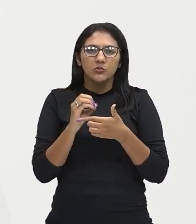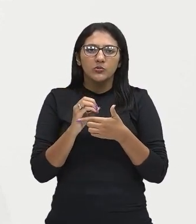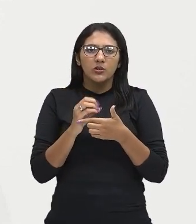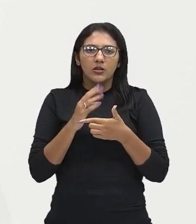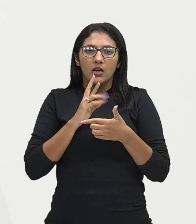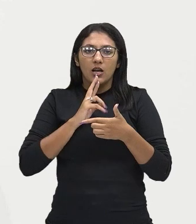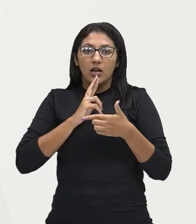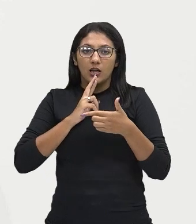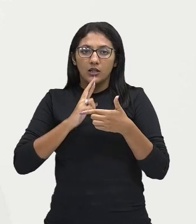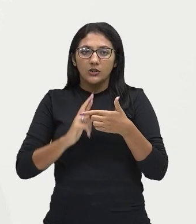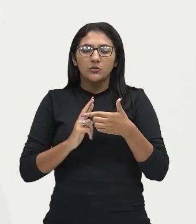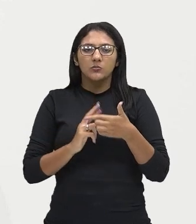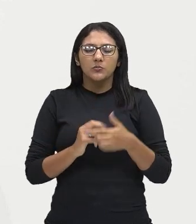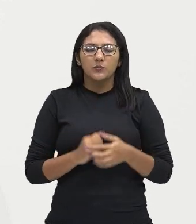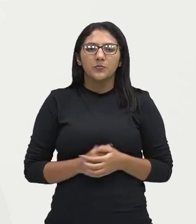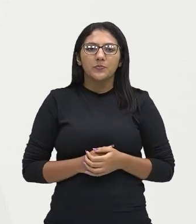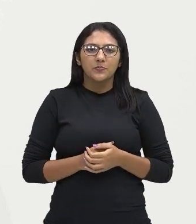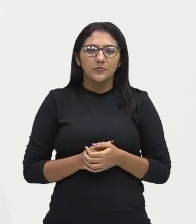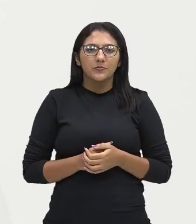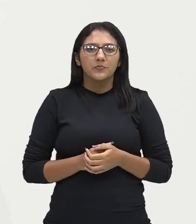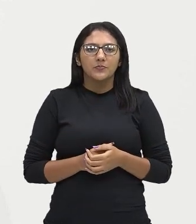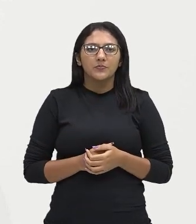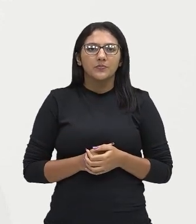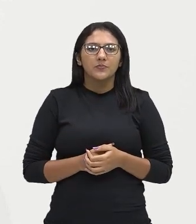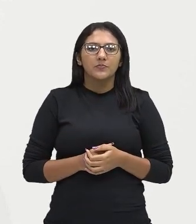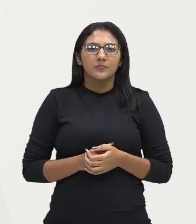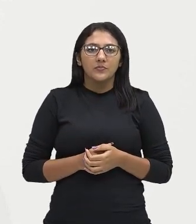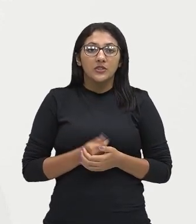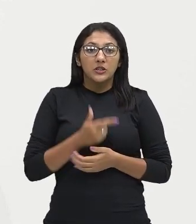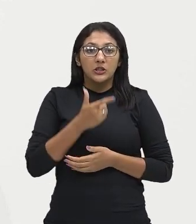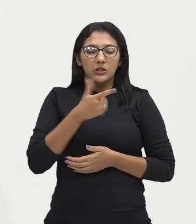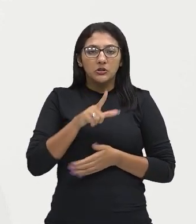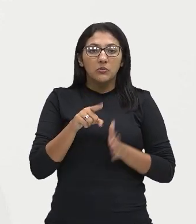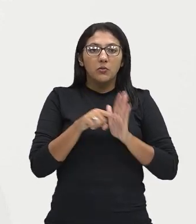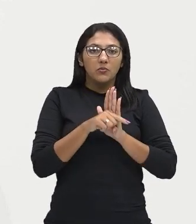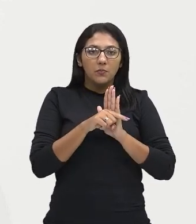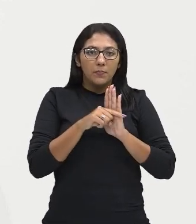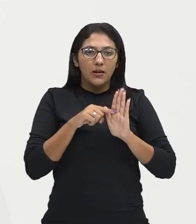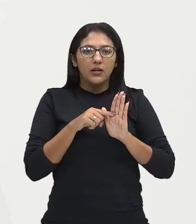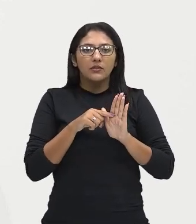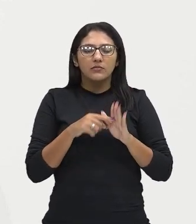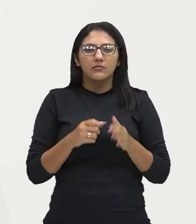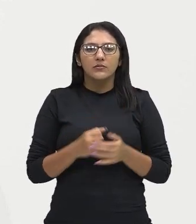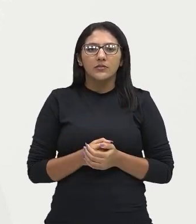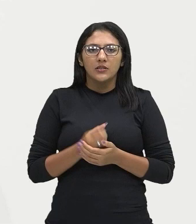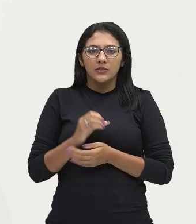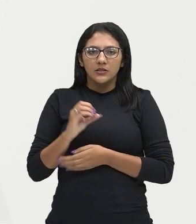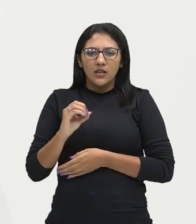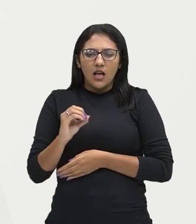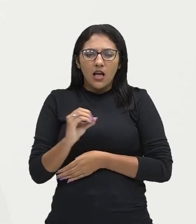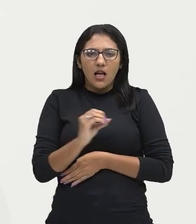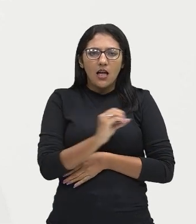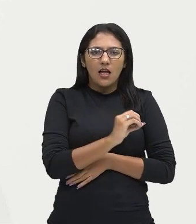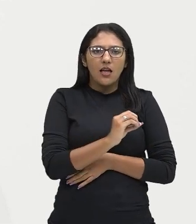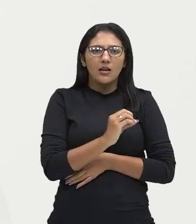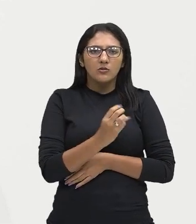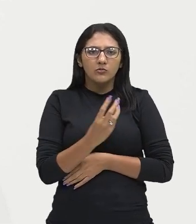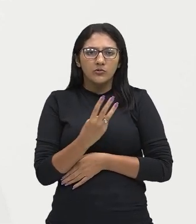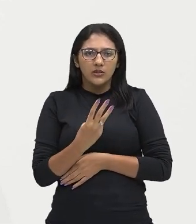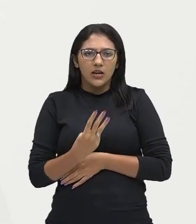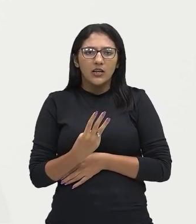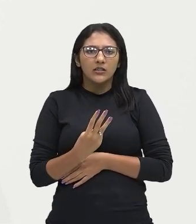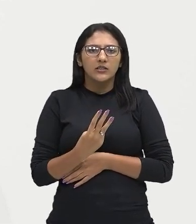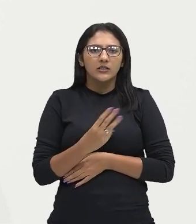dar 2.000. De novo, ó, subtrai. 0, 0, 3, 2